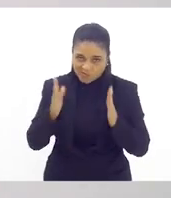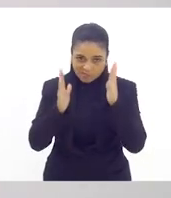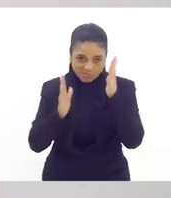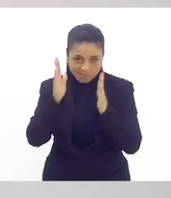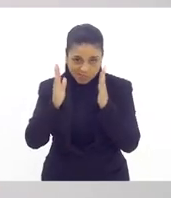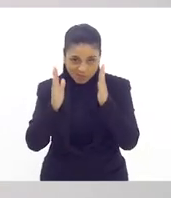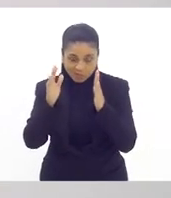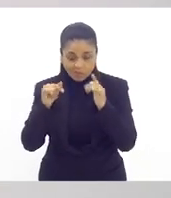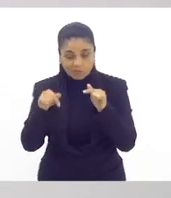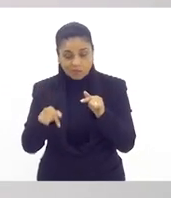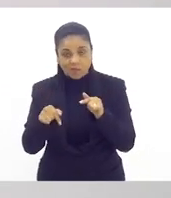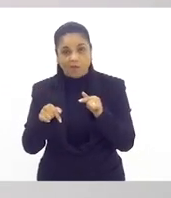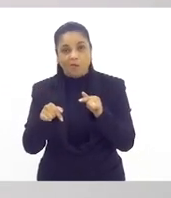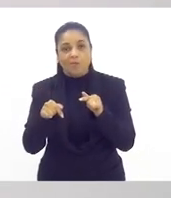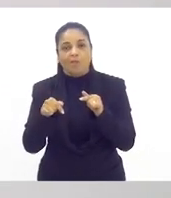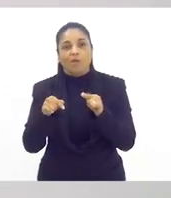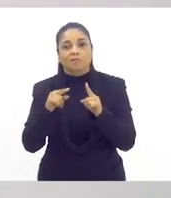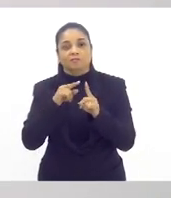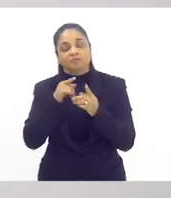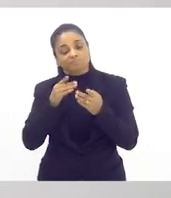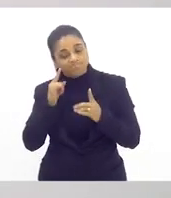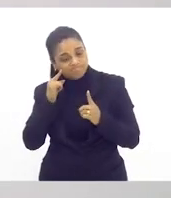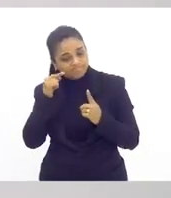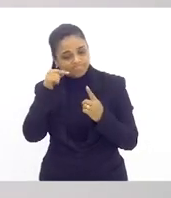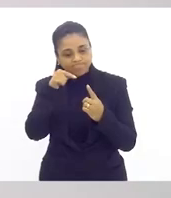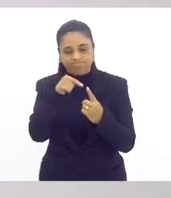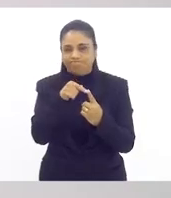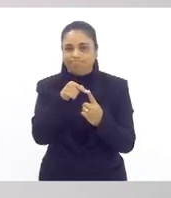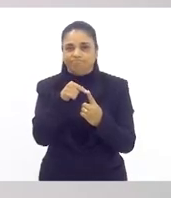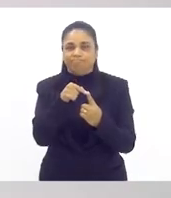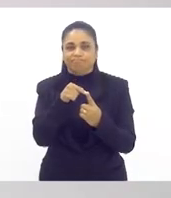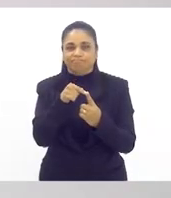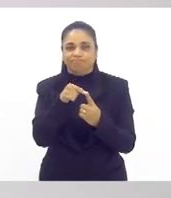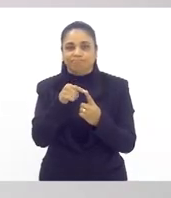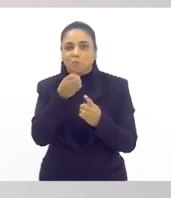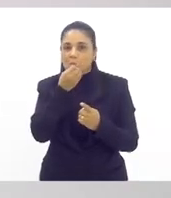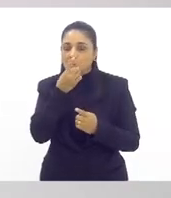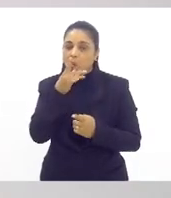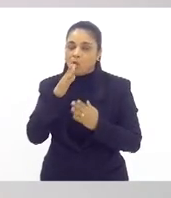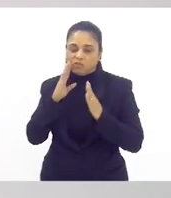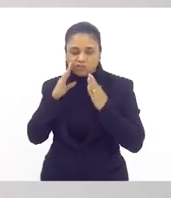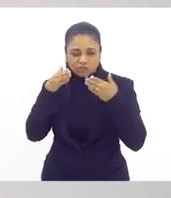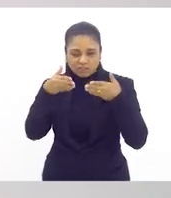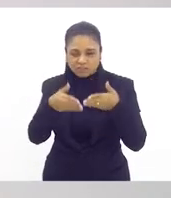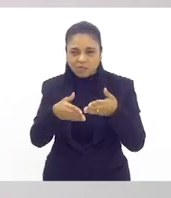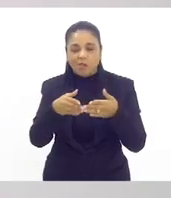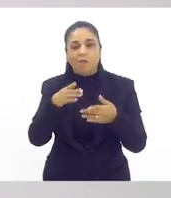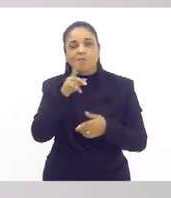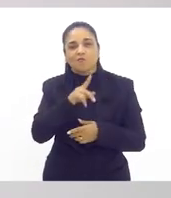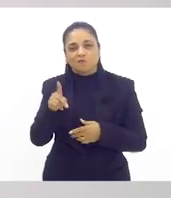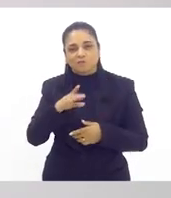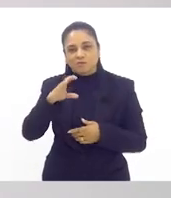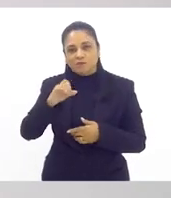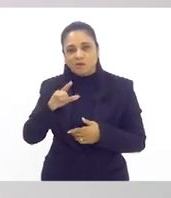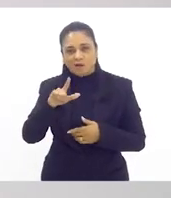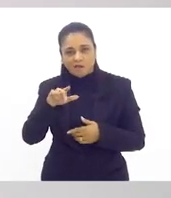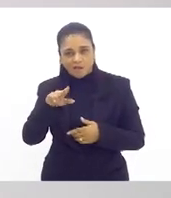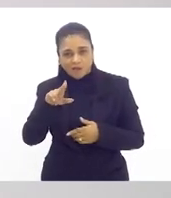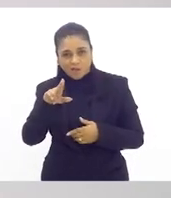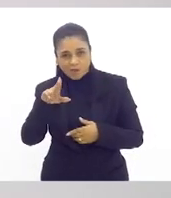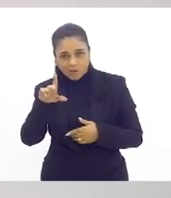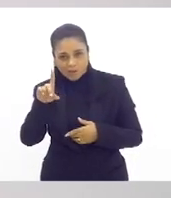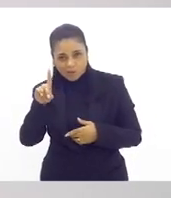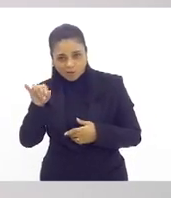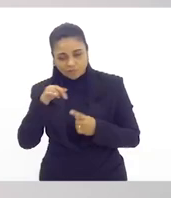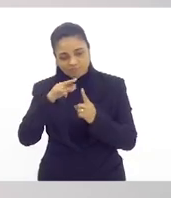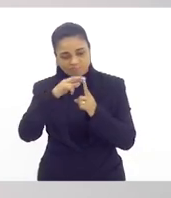de opção nos aponta para uma boa direção Então tá aqui a professora Cláudia que a pró-reitora de extensão da UERJ nós